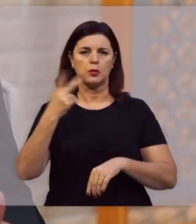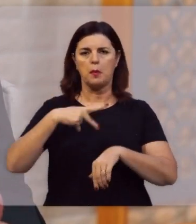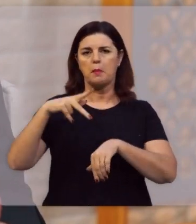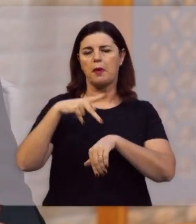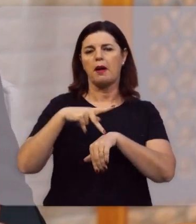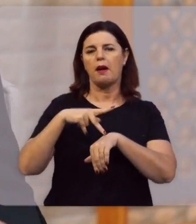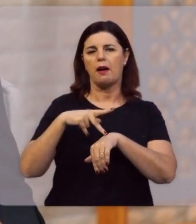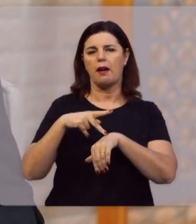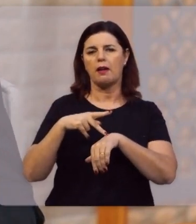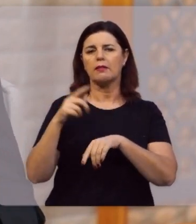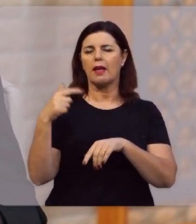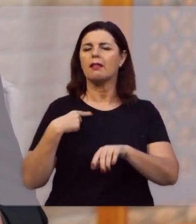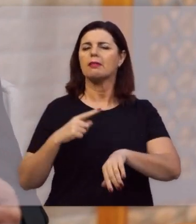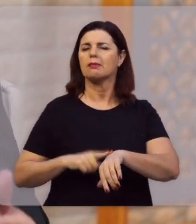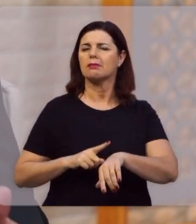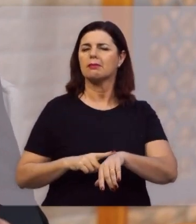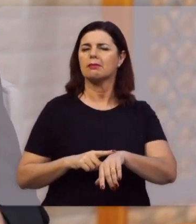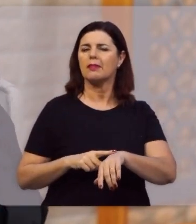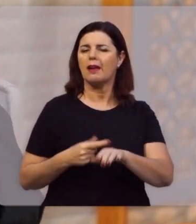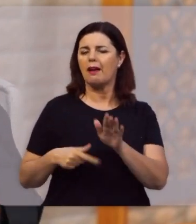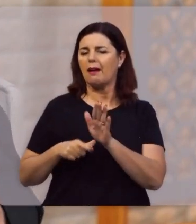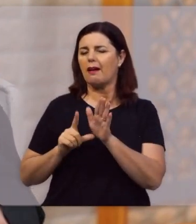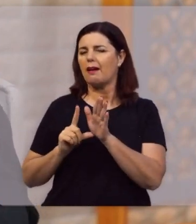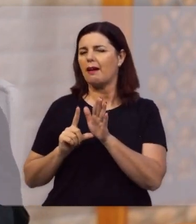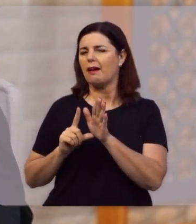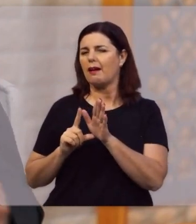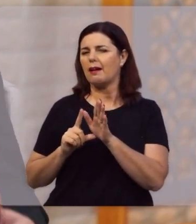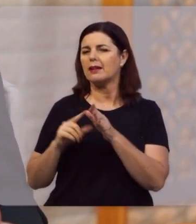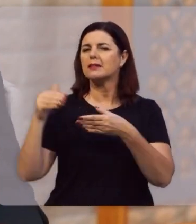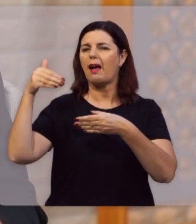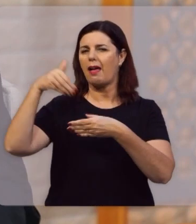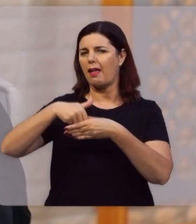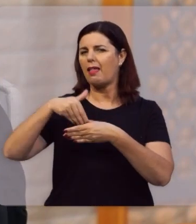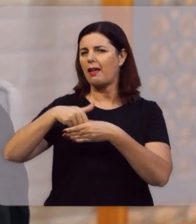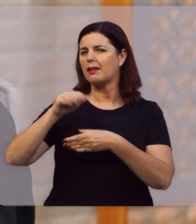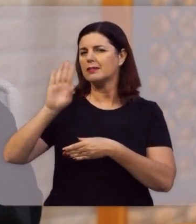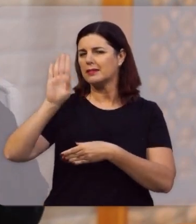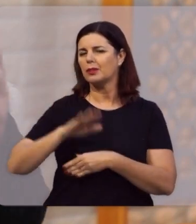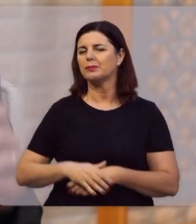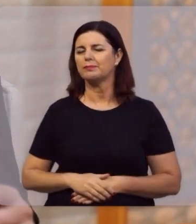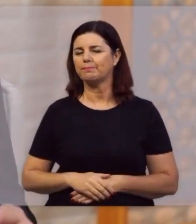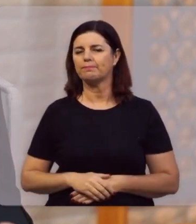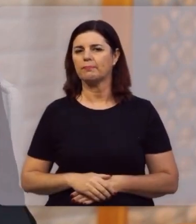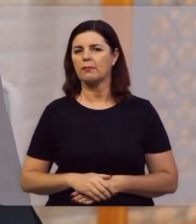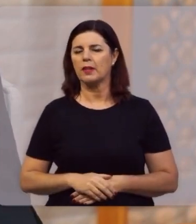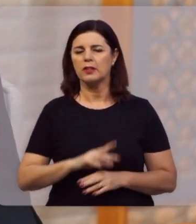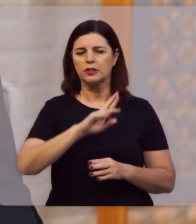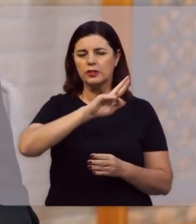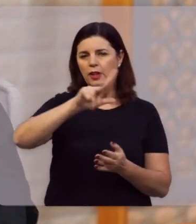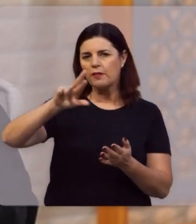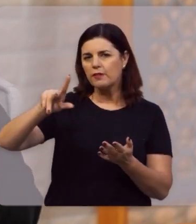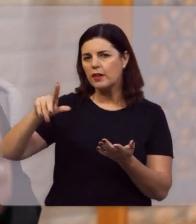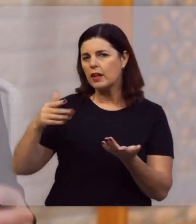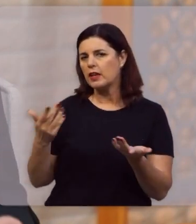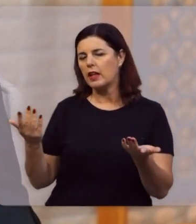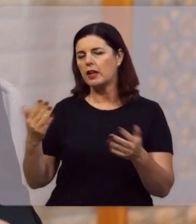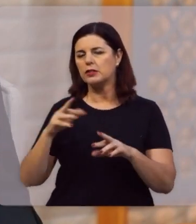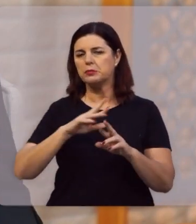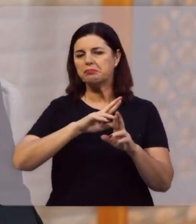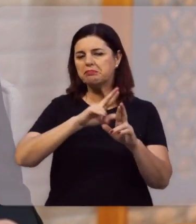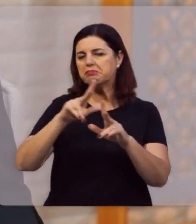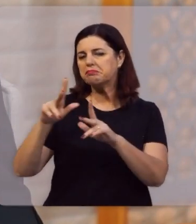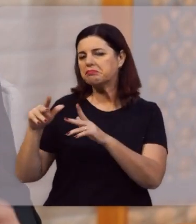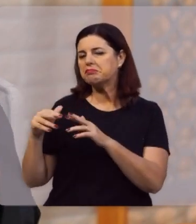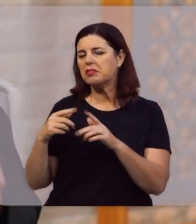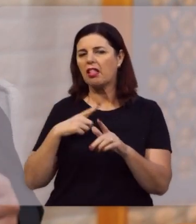como esses dias que antecedem as nossas eleições nas mais diversas áreas e para os mais